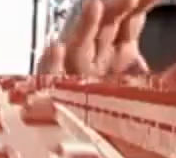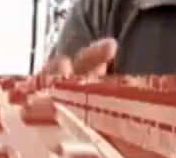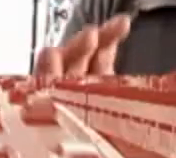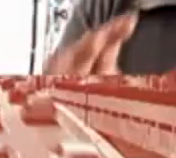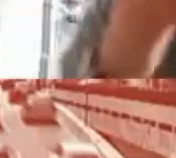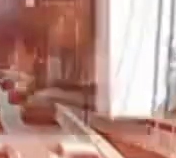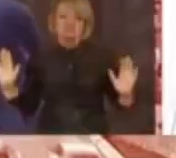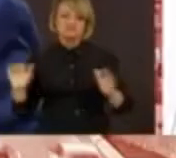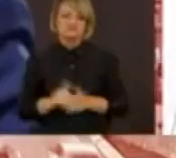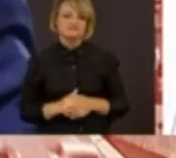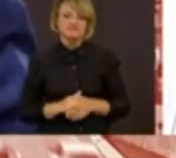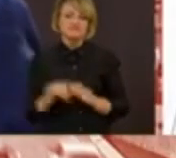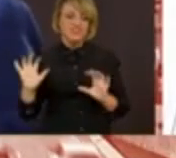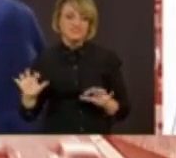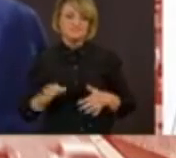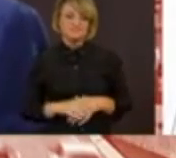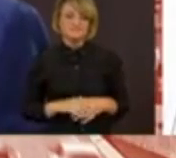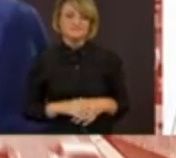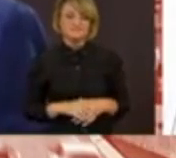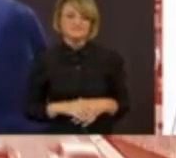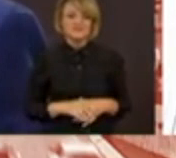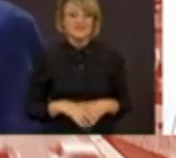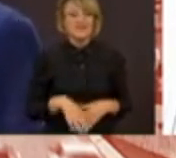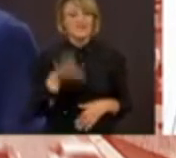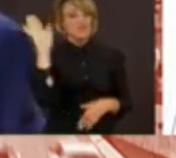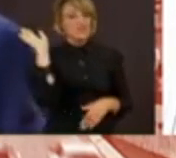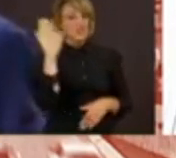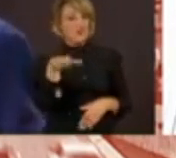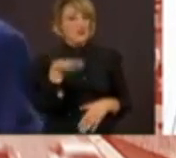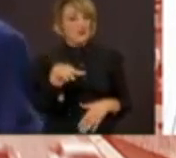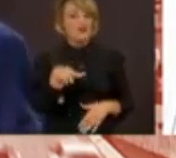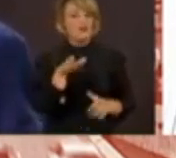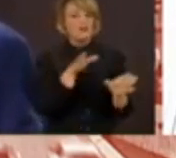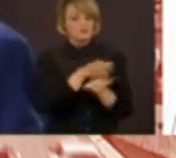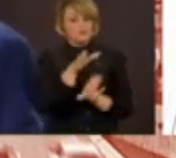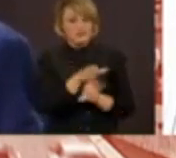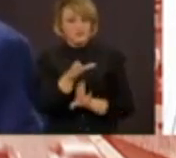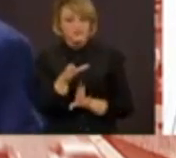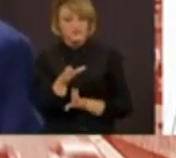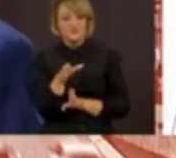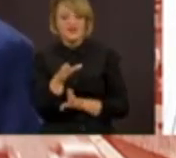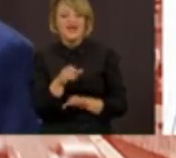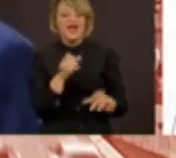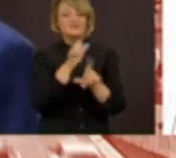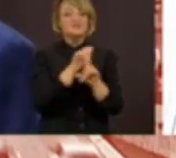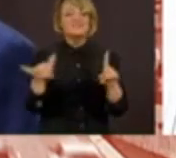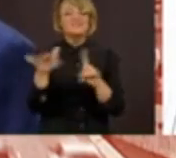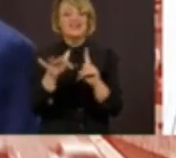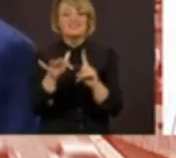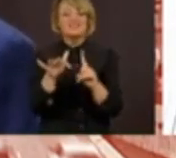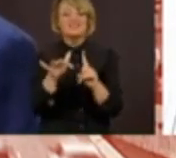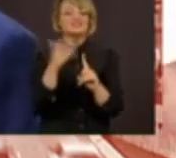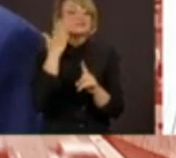entrevista, para mim isso é muito perigoso. Muito perigoso pelo seguinte, seguinte sentido. A depender da fala, mesmo que fosse